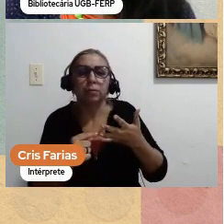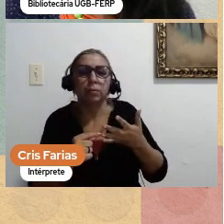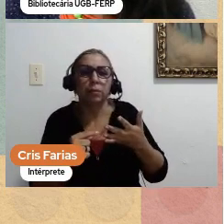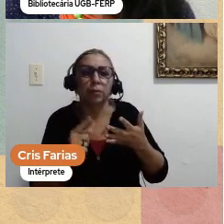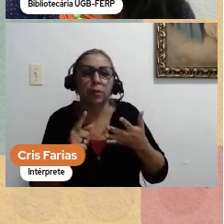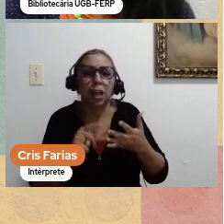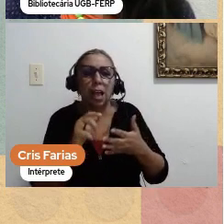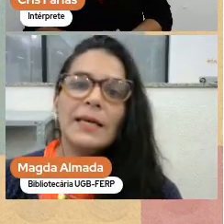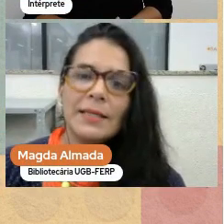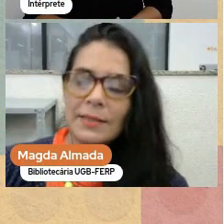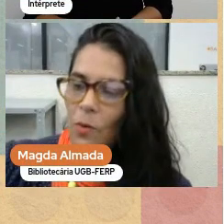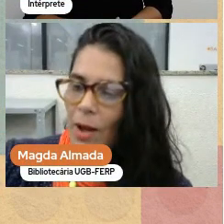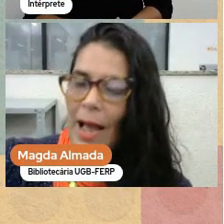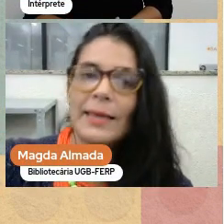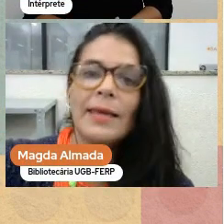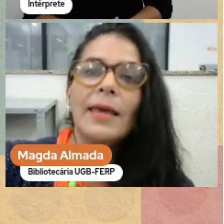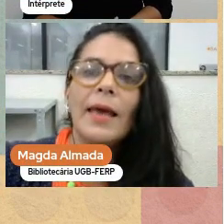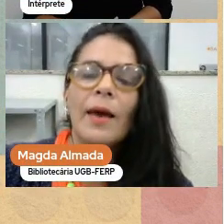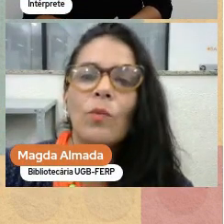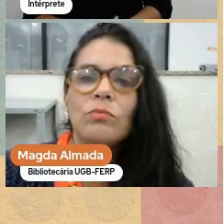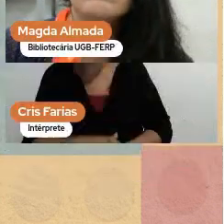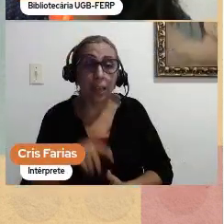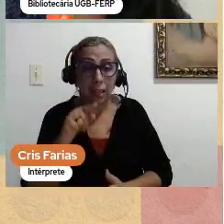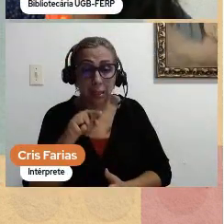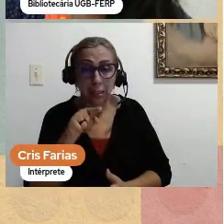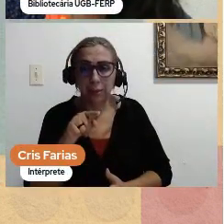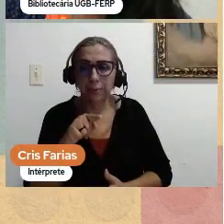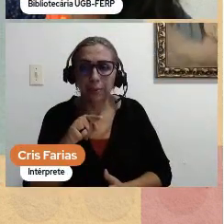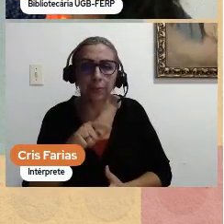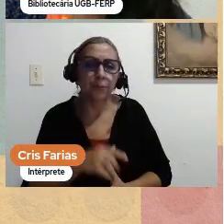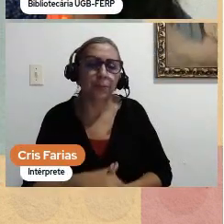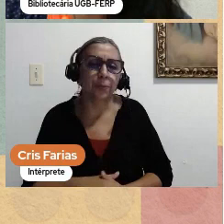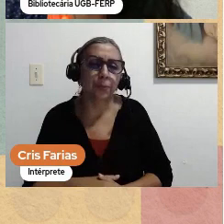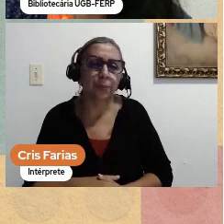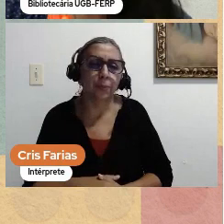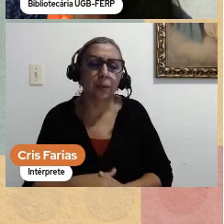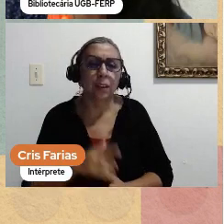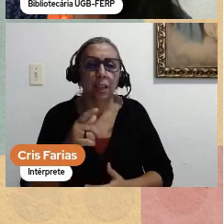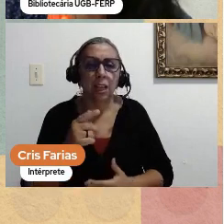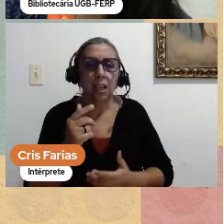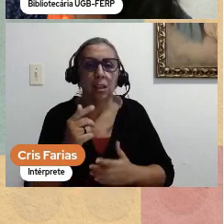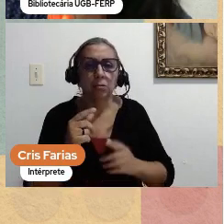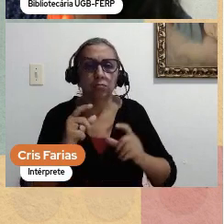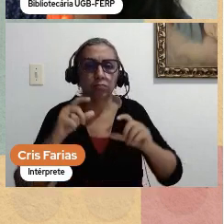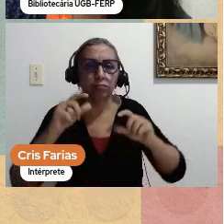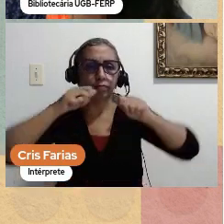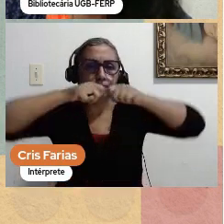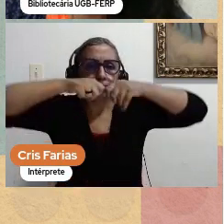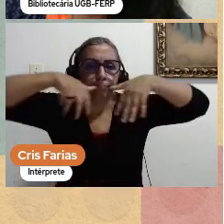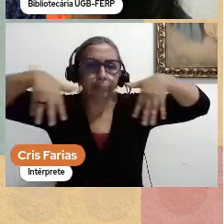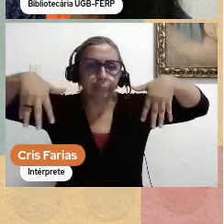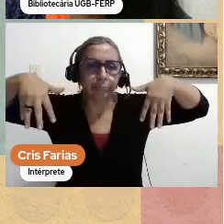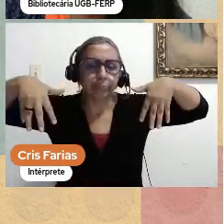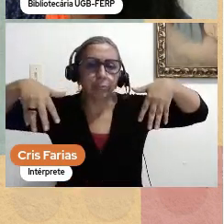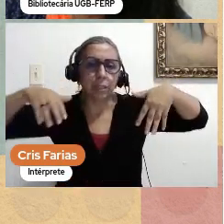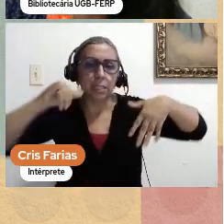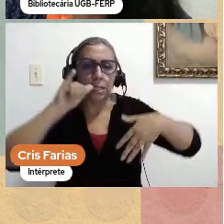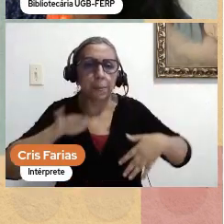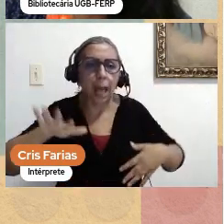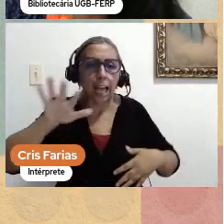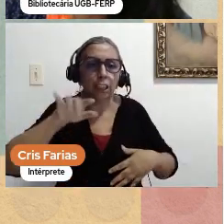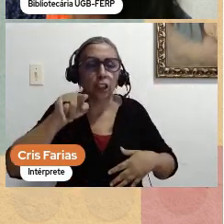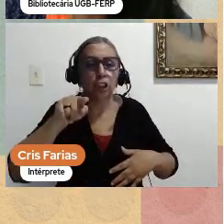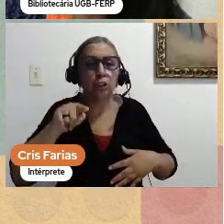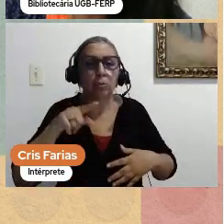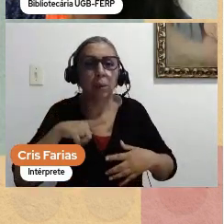o arquivo permanente. Então, aqui é um gráfico, uma imagem, só para ilustrar, né, no